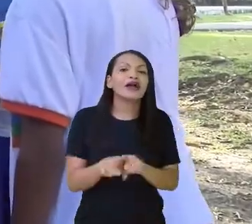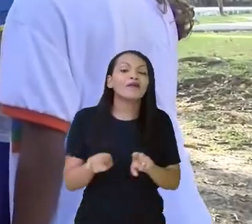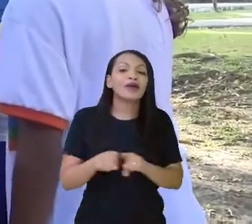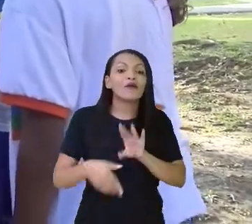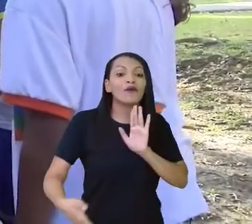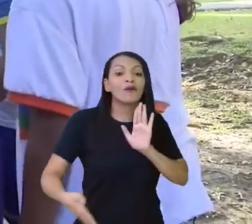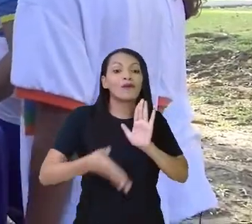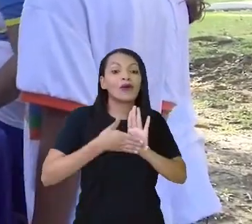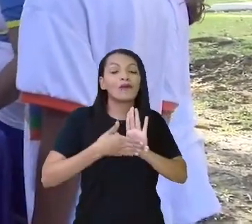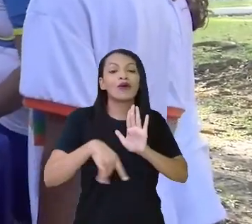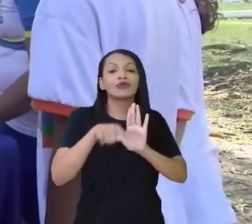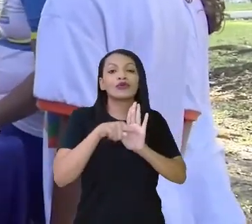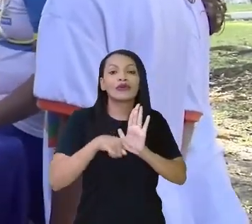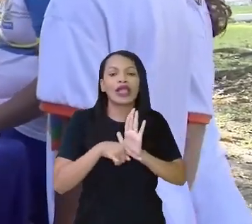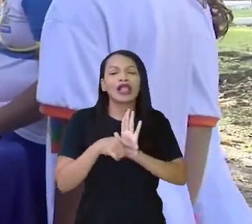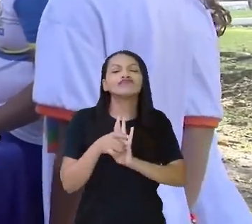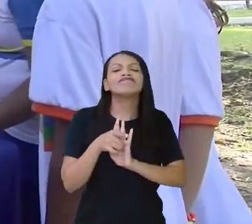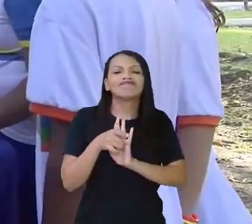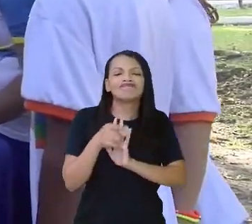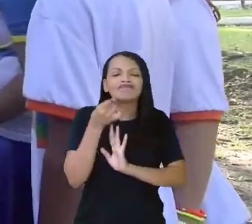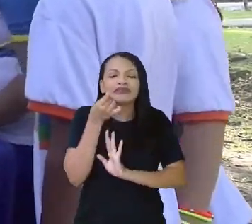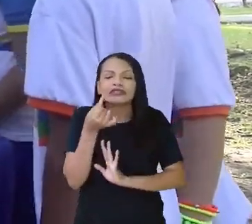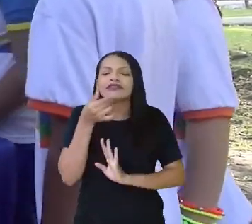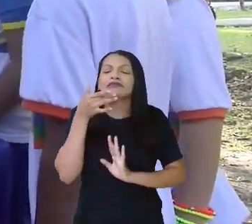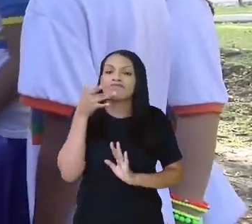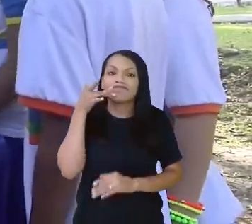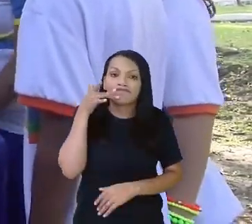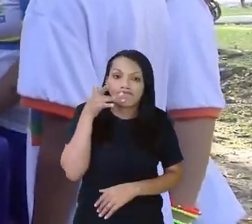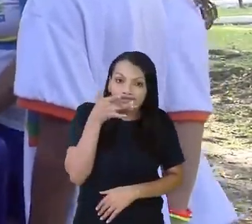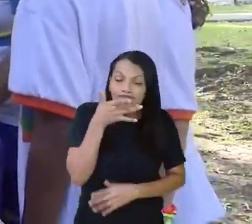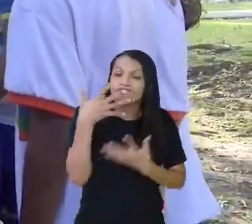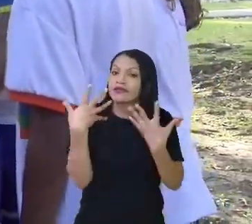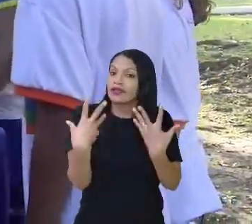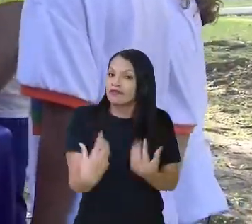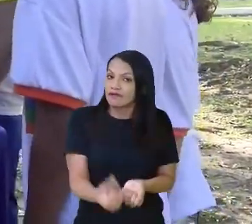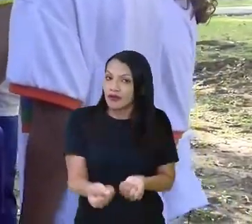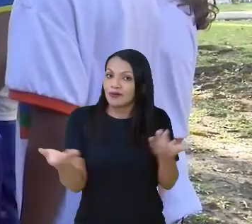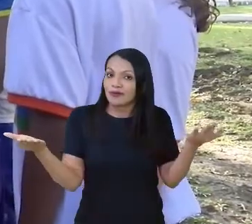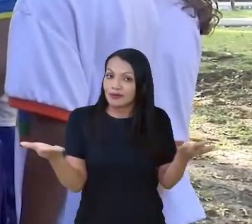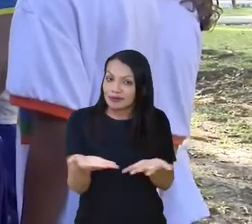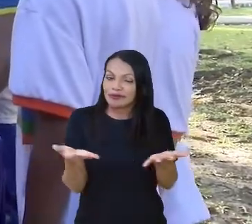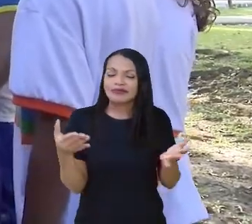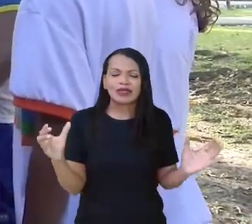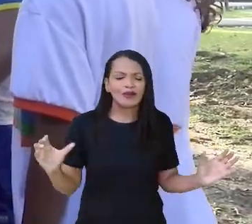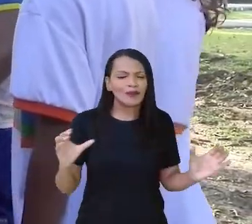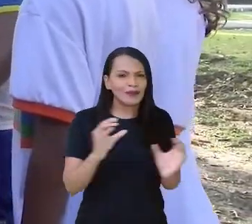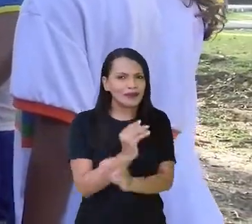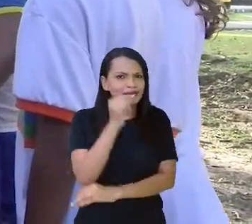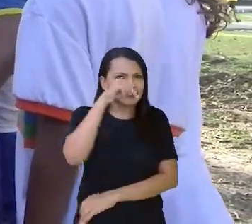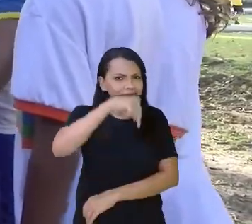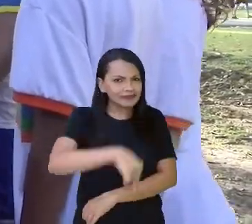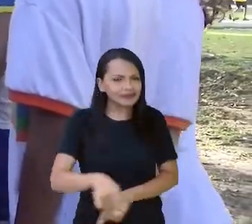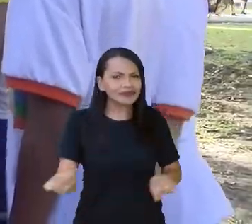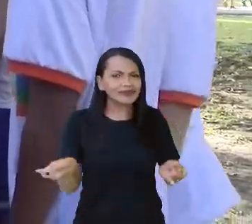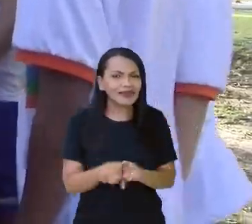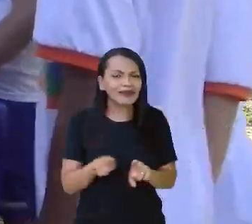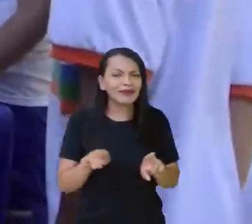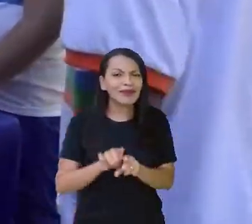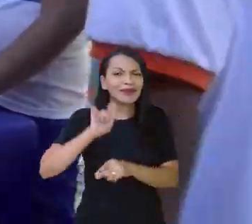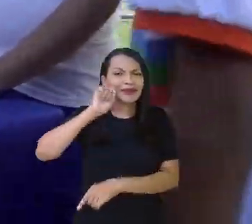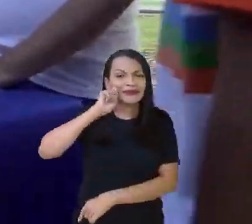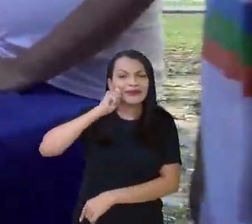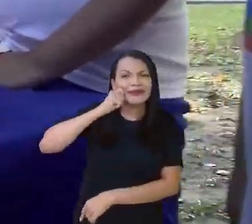proposta salgadinha, né? Vamos fazer o serviço completo aqui. Eu trouxe pãezinhos